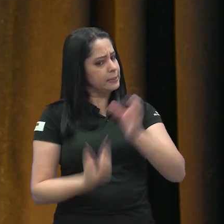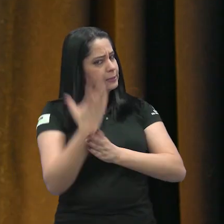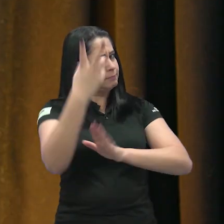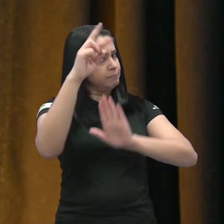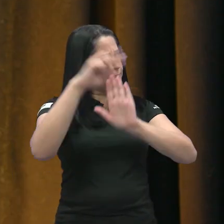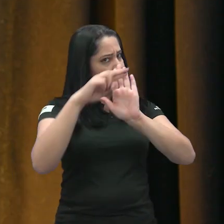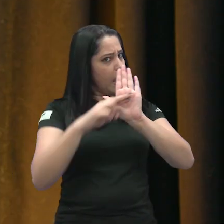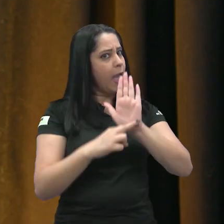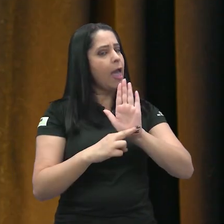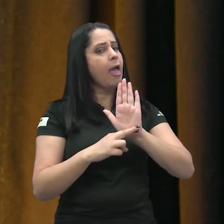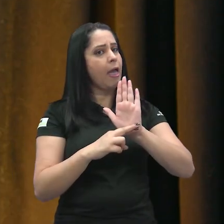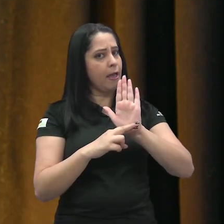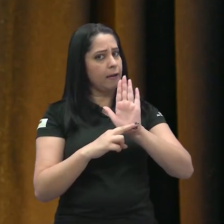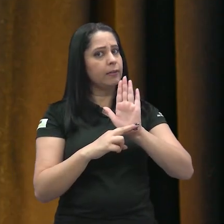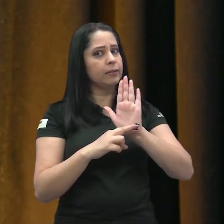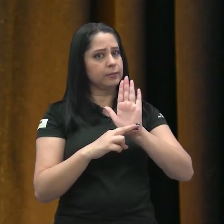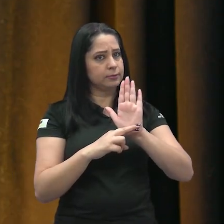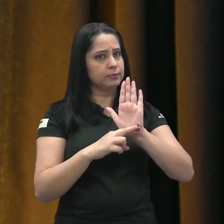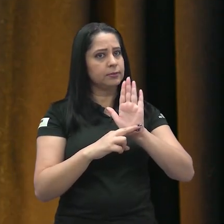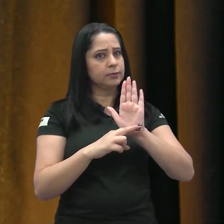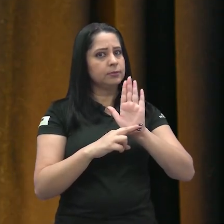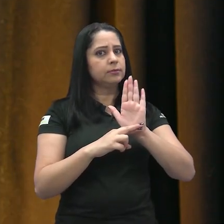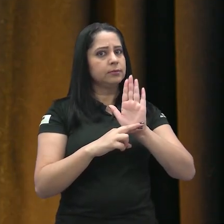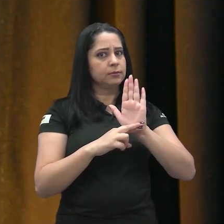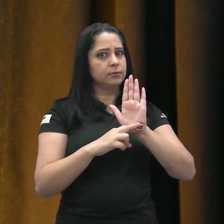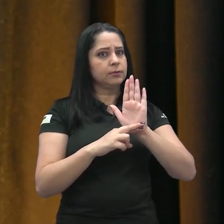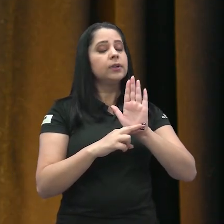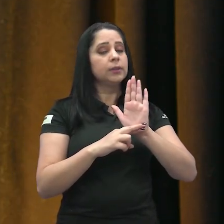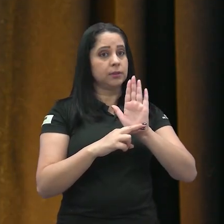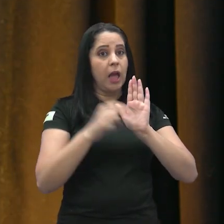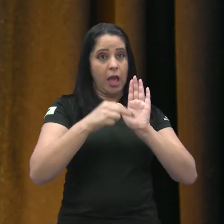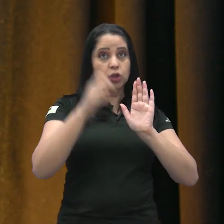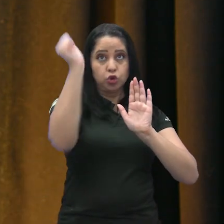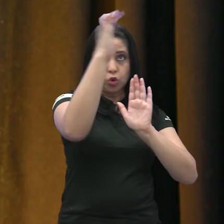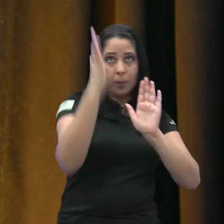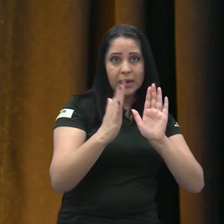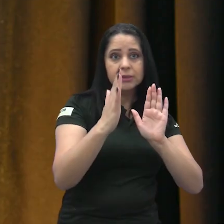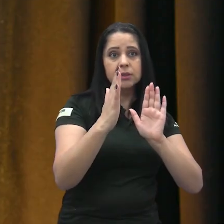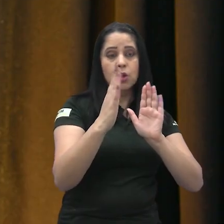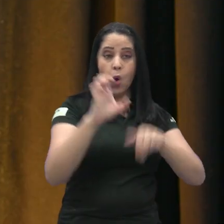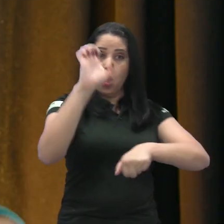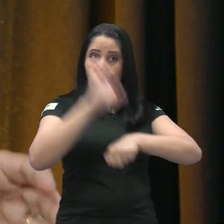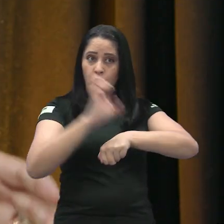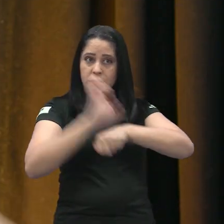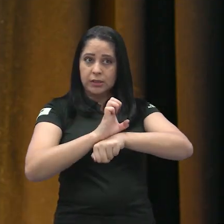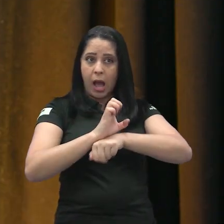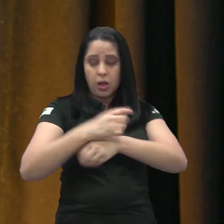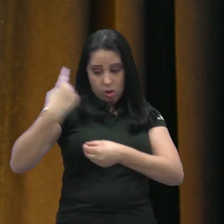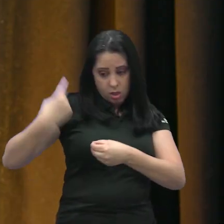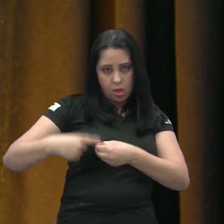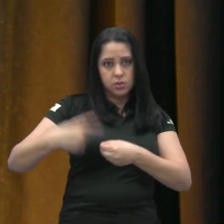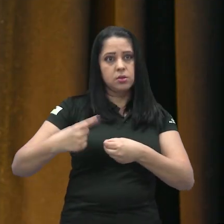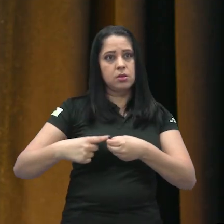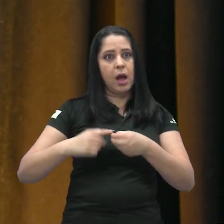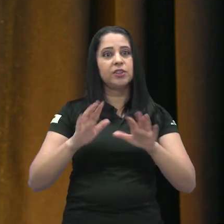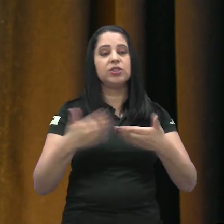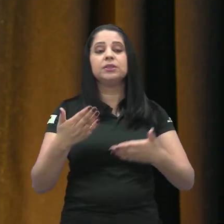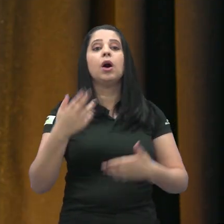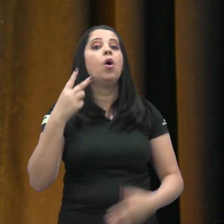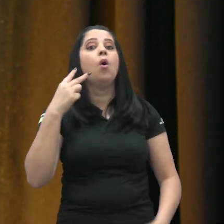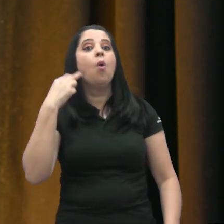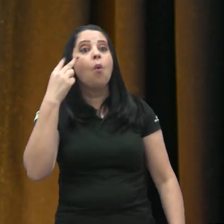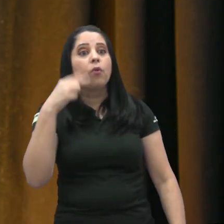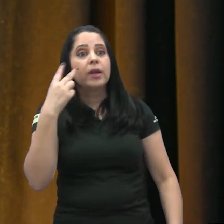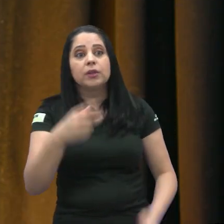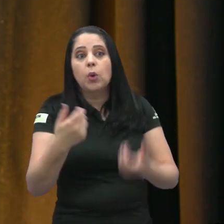isso dentro de uma regulamentação, tanto em nível federal, estadual e municipal. Então, cabe ao legislador